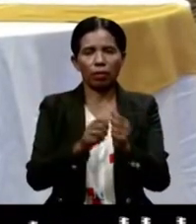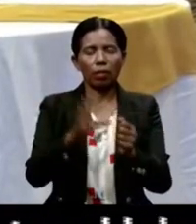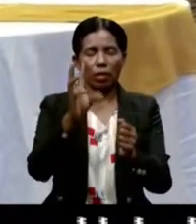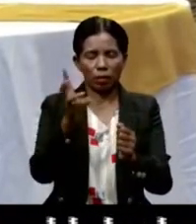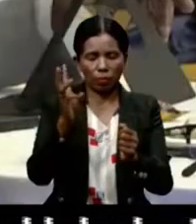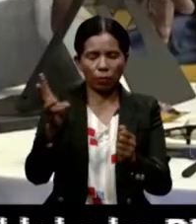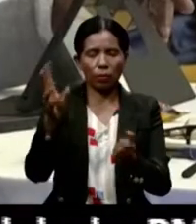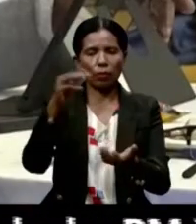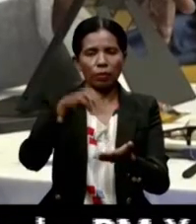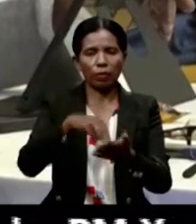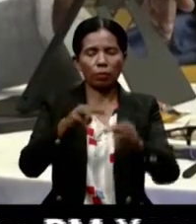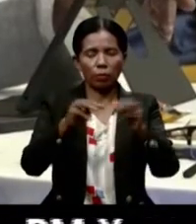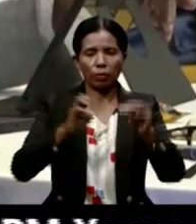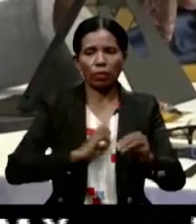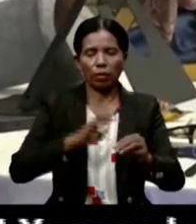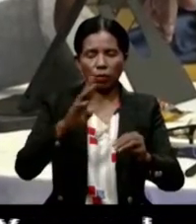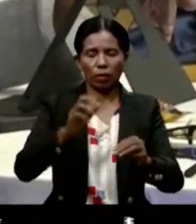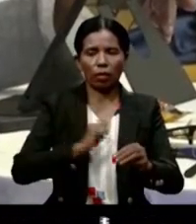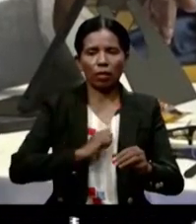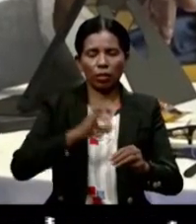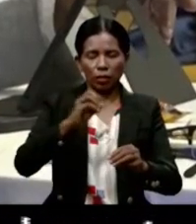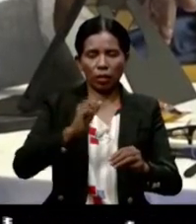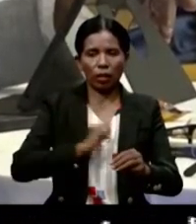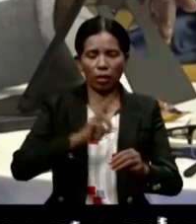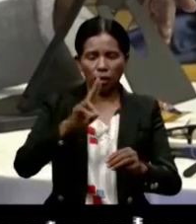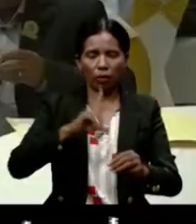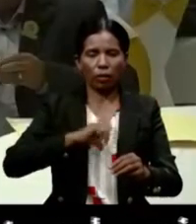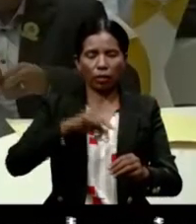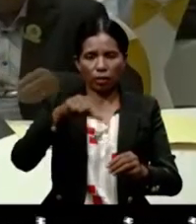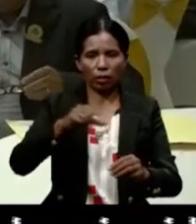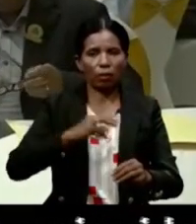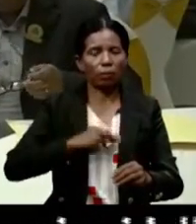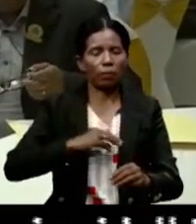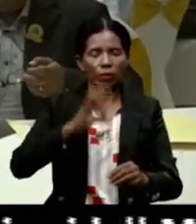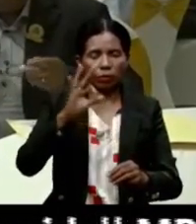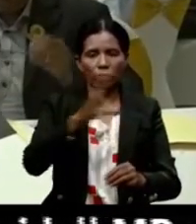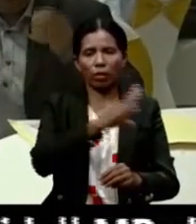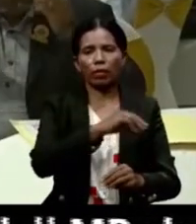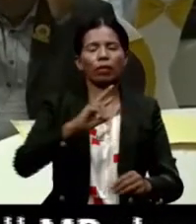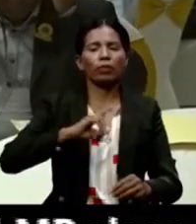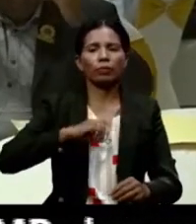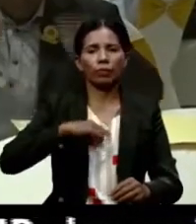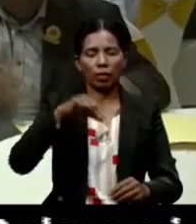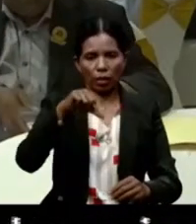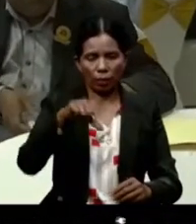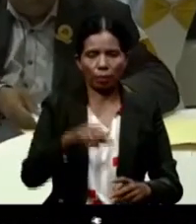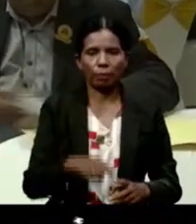nengulu hanesan iha munisipi Armera Ainaru Ailiu Likisa Manufai no Vikeke Tito Silva Ziemen.